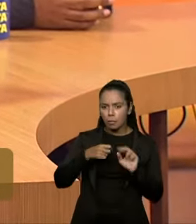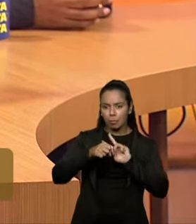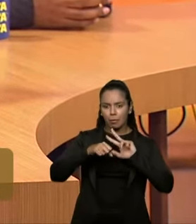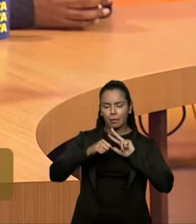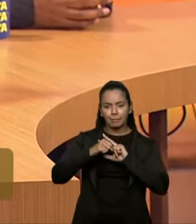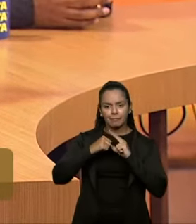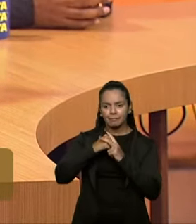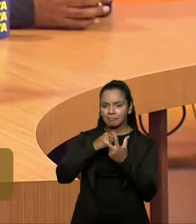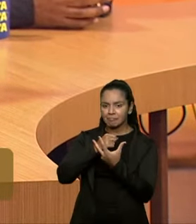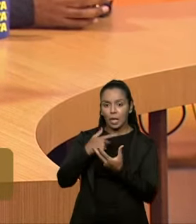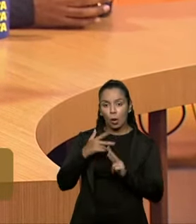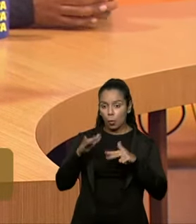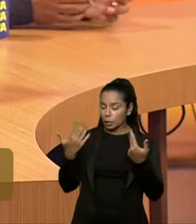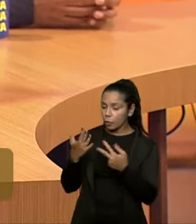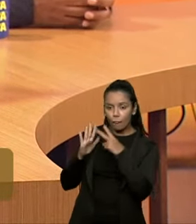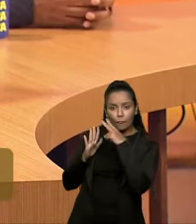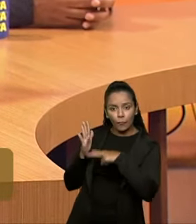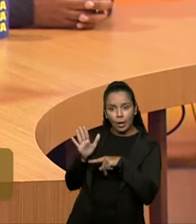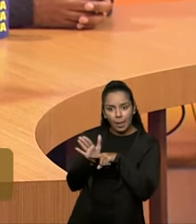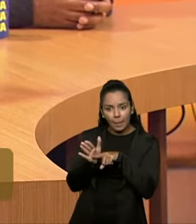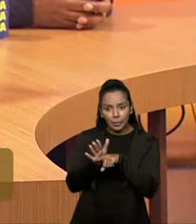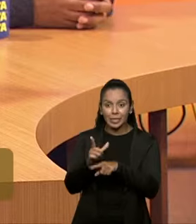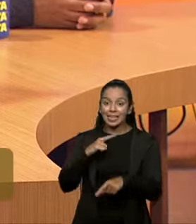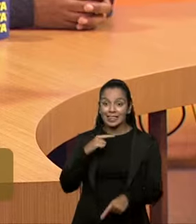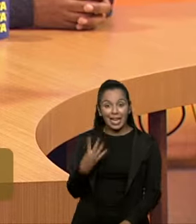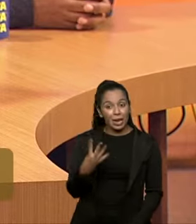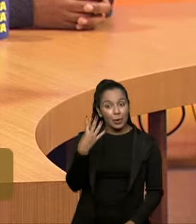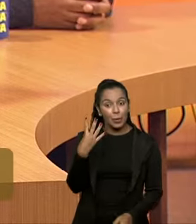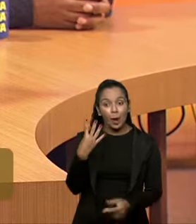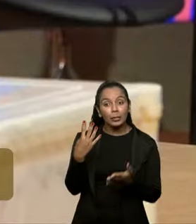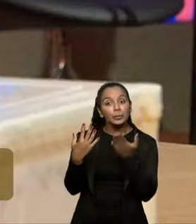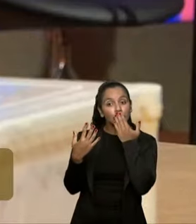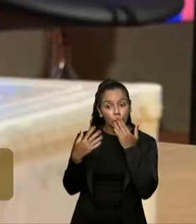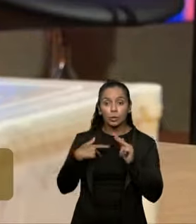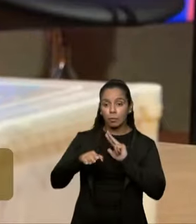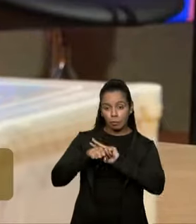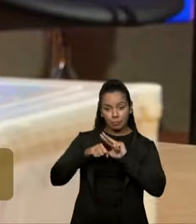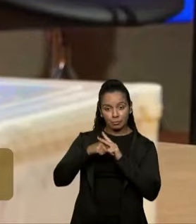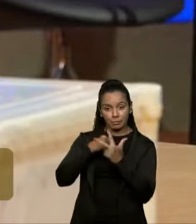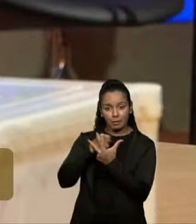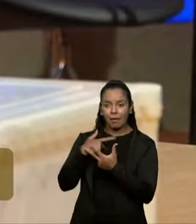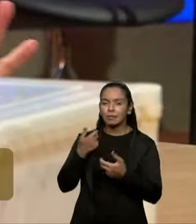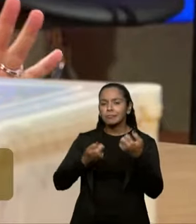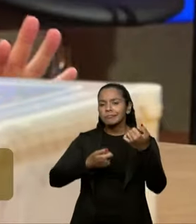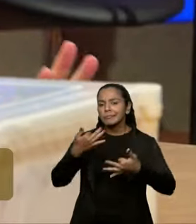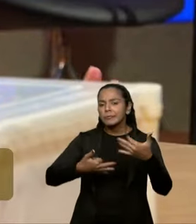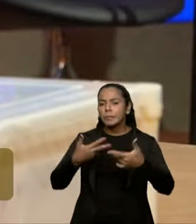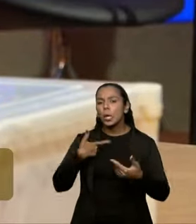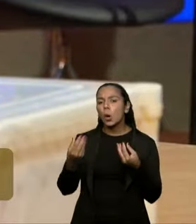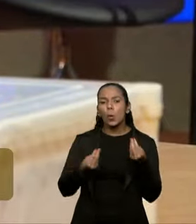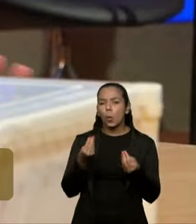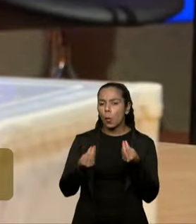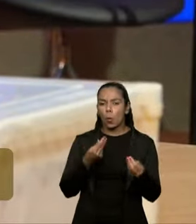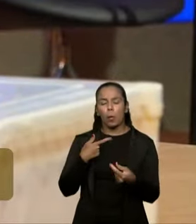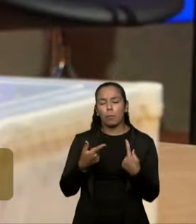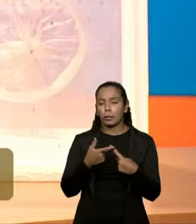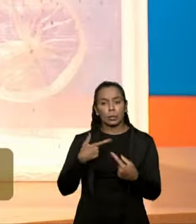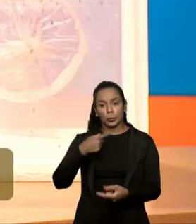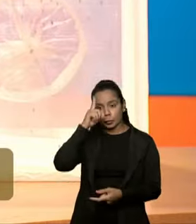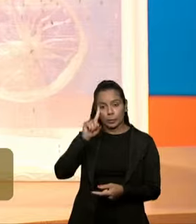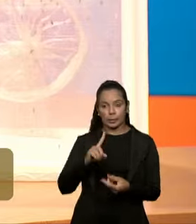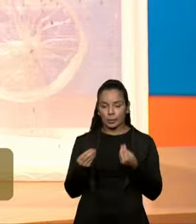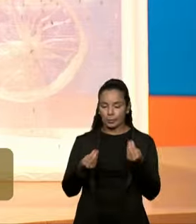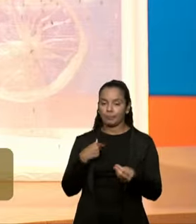pesquisa, eu não sabia disso. Vocês sabiam que tem quatro sorotipos? Explica, por favor, Denise, você, tá. Porque eu não vou saber nunca.